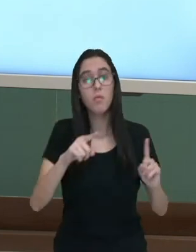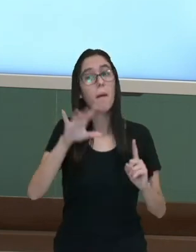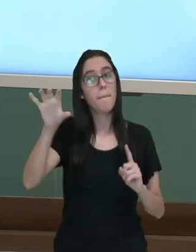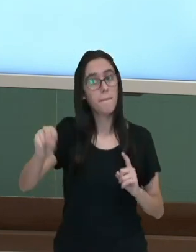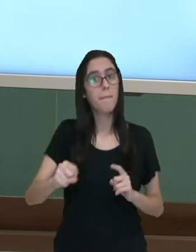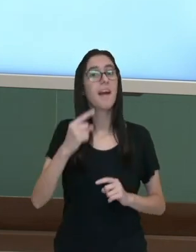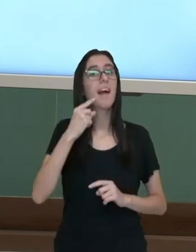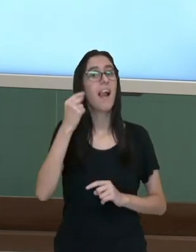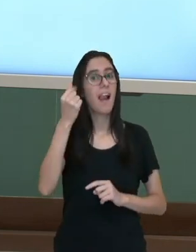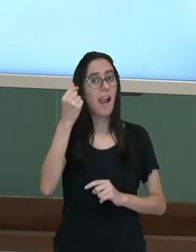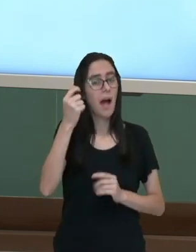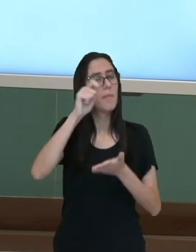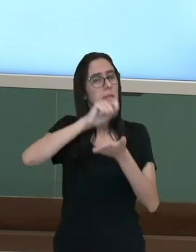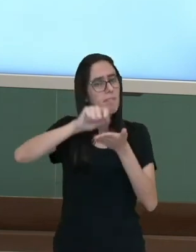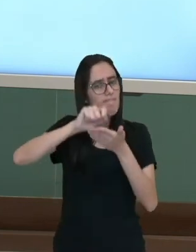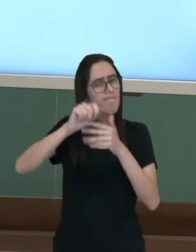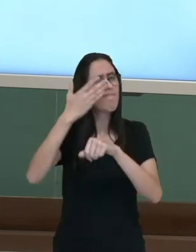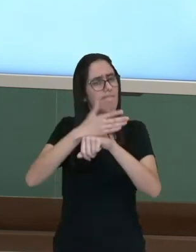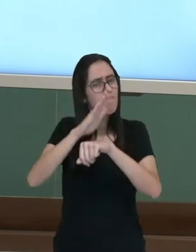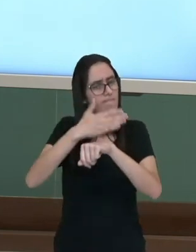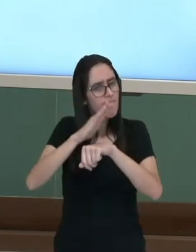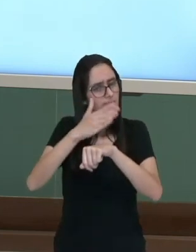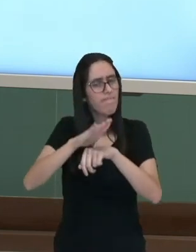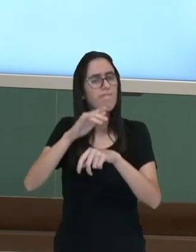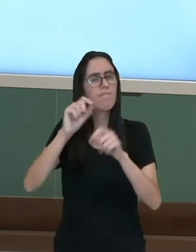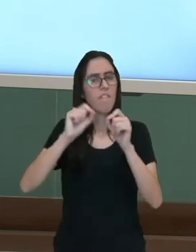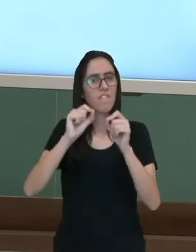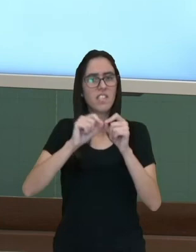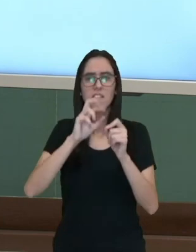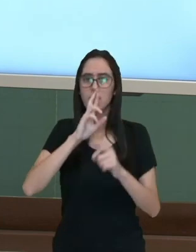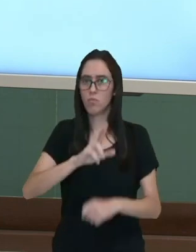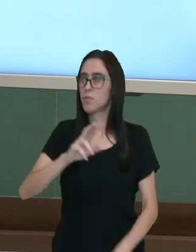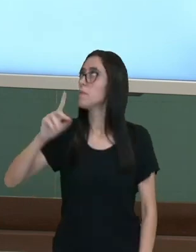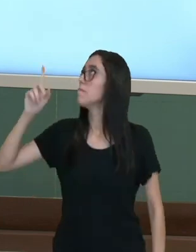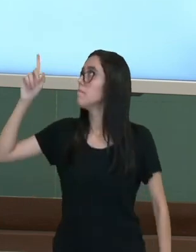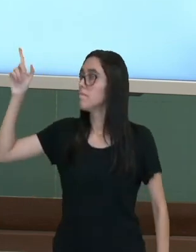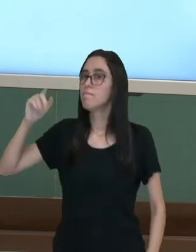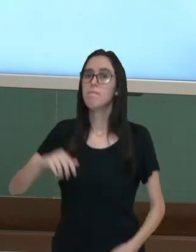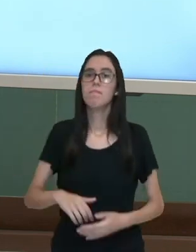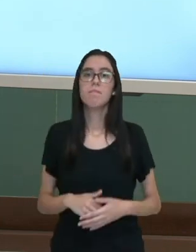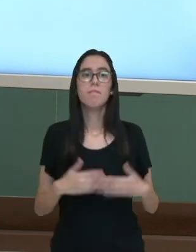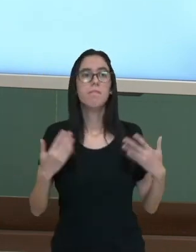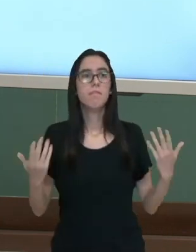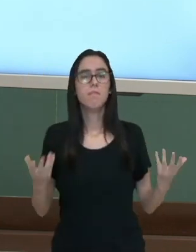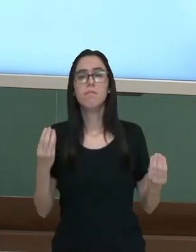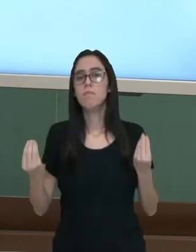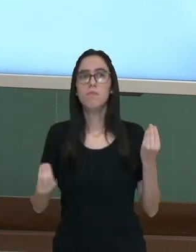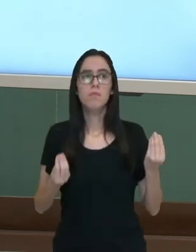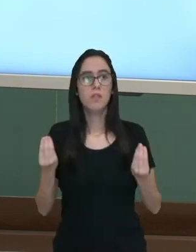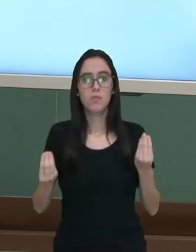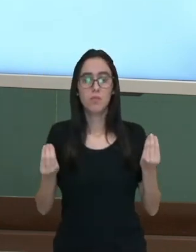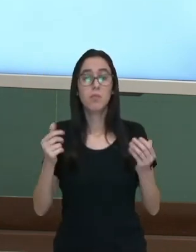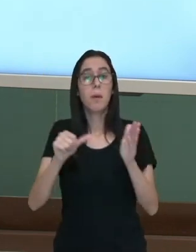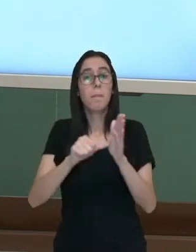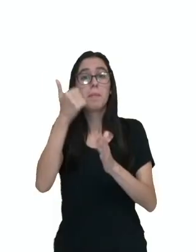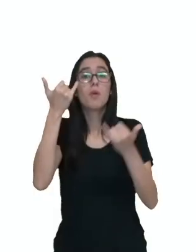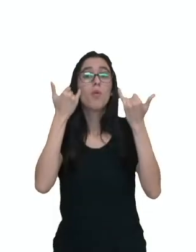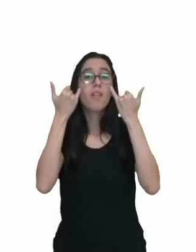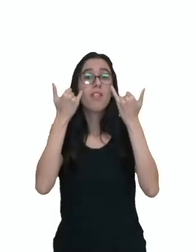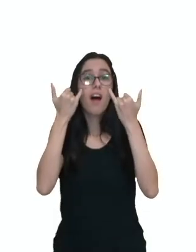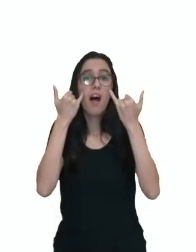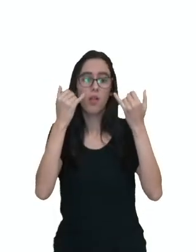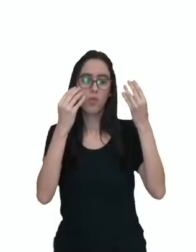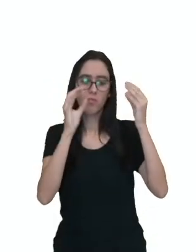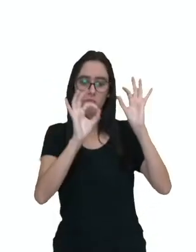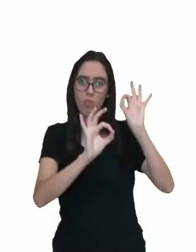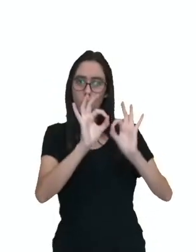caneta, leia certinho aqui, tire os dados e nós vamos discutir junto com vocês. Então, nesse caso, a primeira coisa que eu vou fazer é tirar os dados, né? Eu sei que a massa,